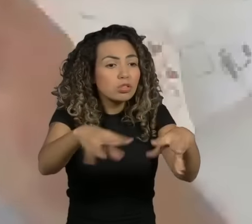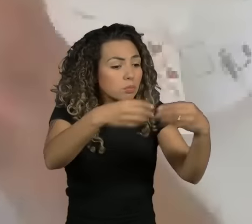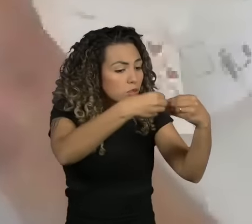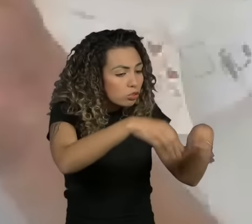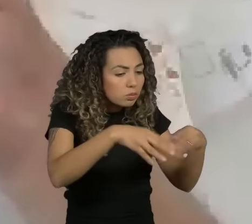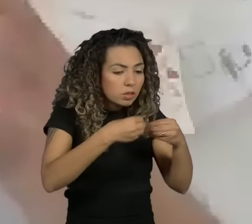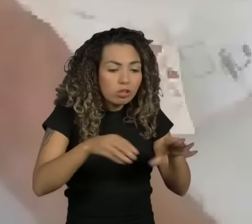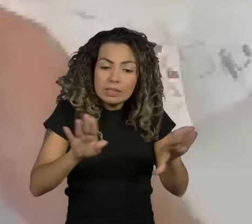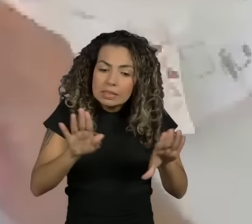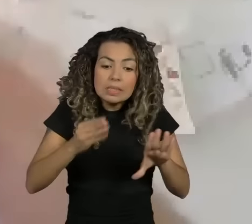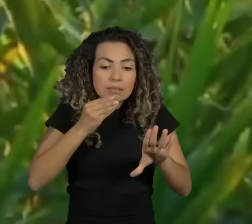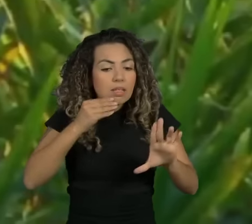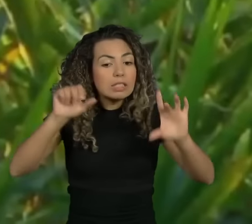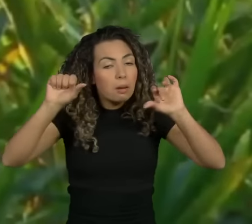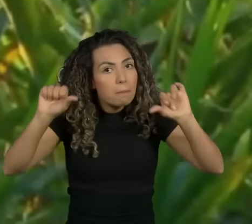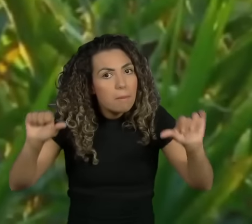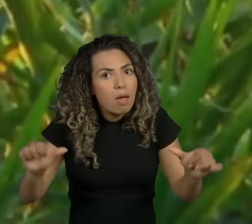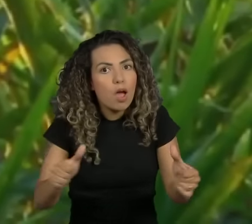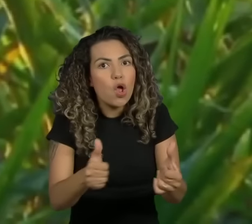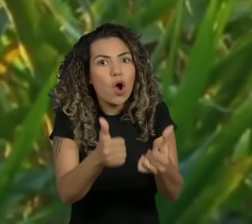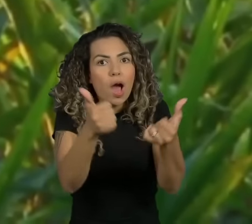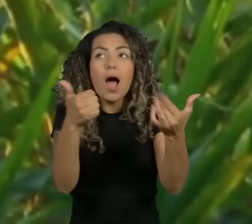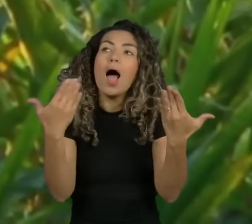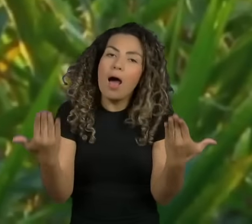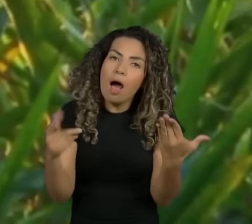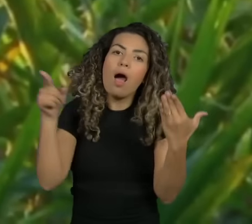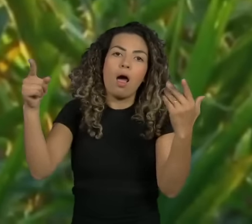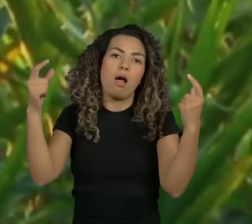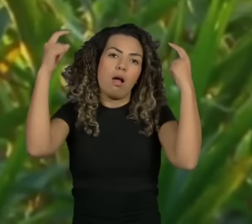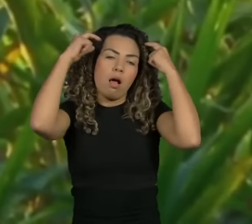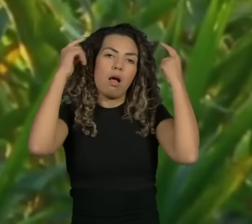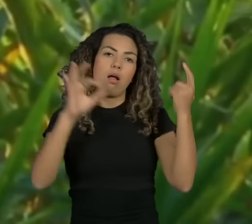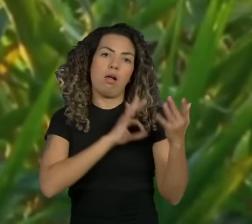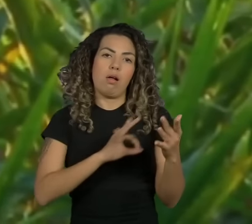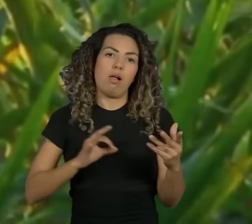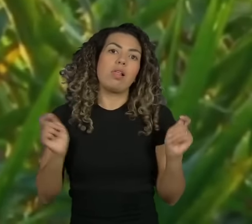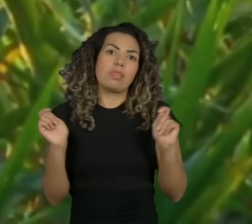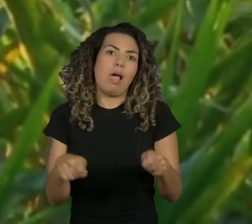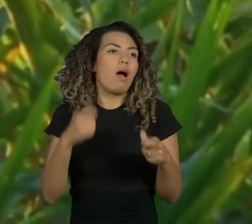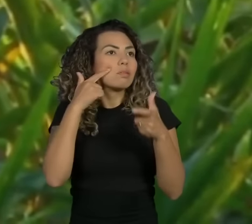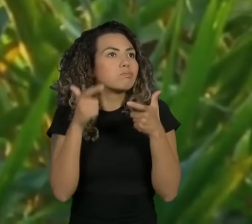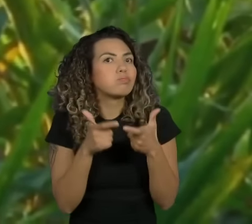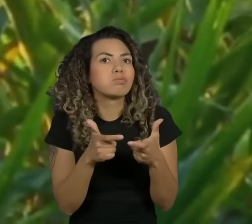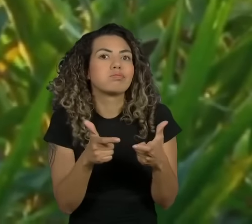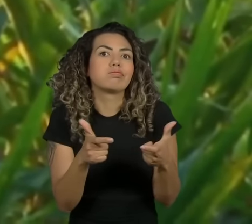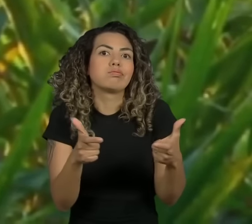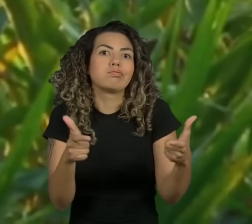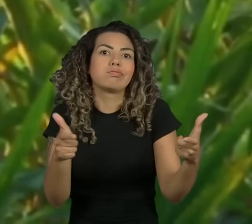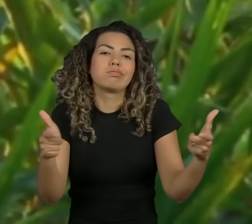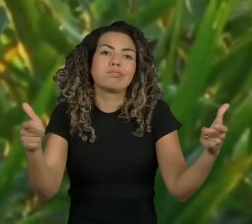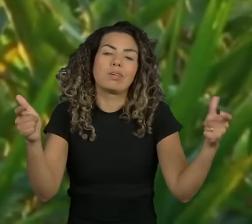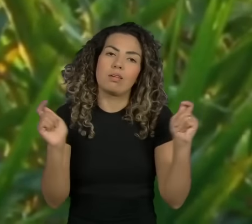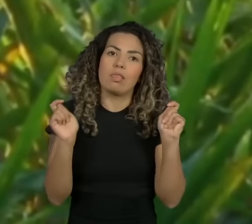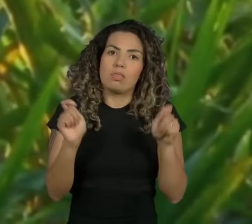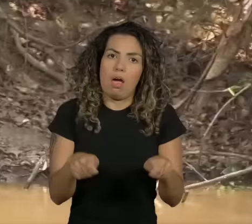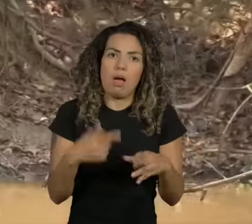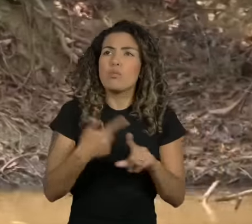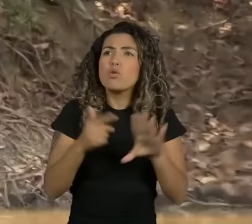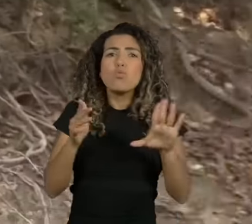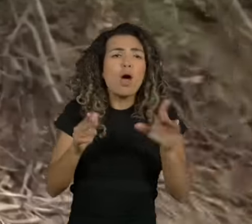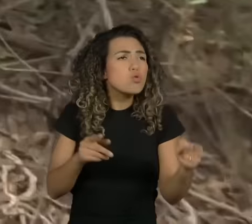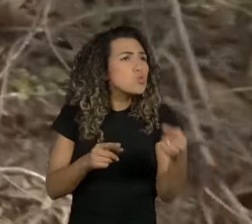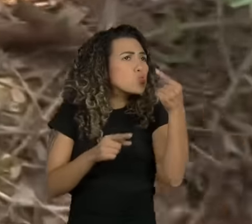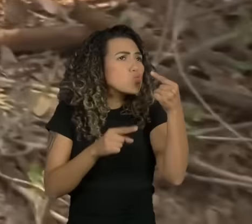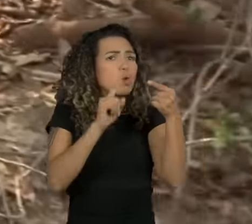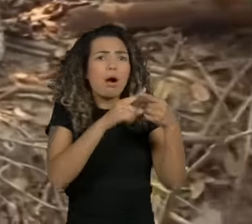da sobrevivência dessa fauna, porque não tem só aquele fragmento restrito, ele pode se deslocar para outros fragmentos para